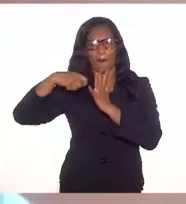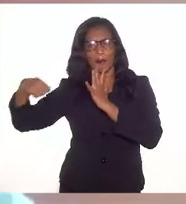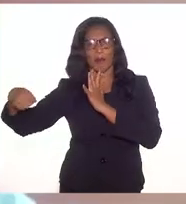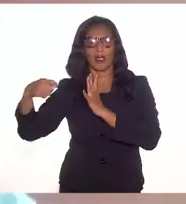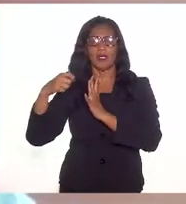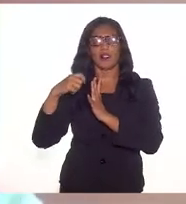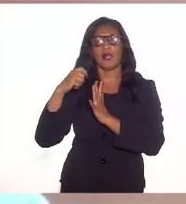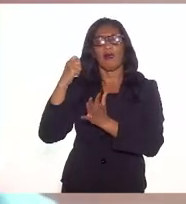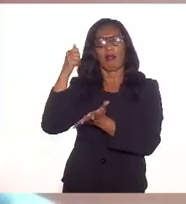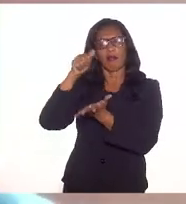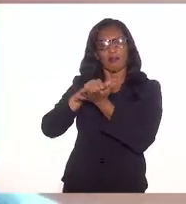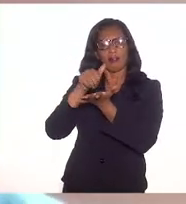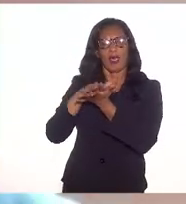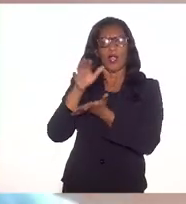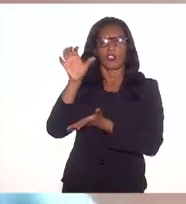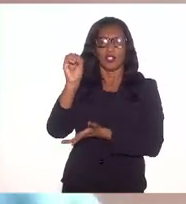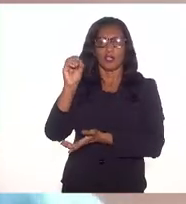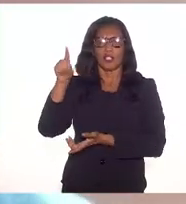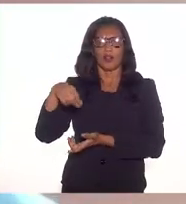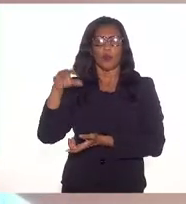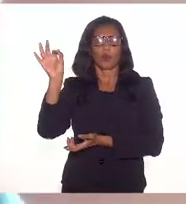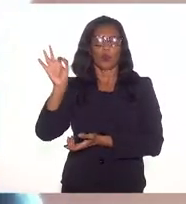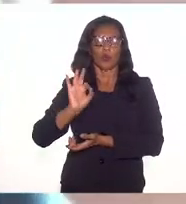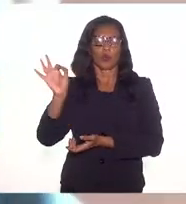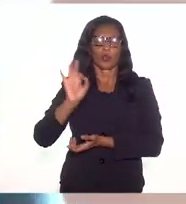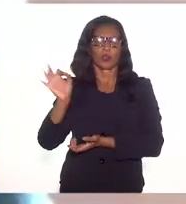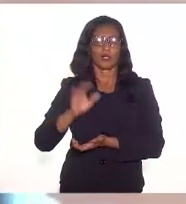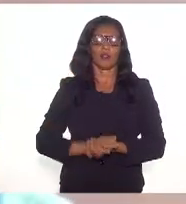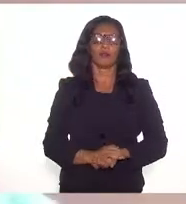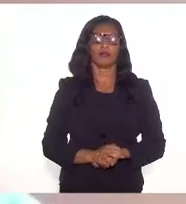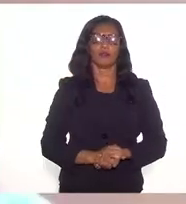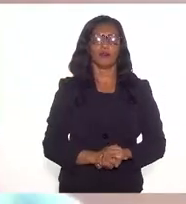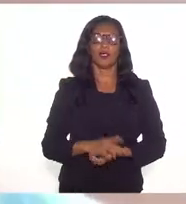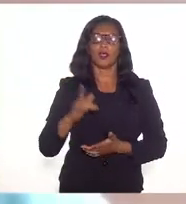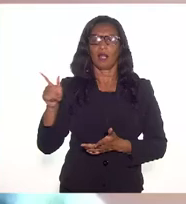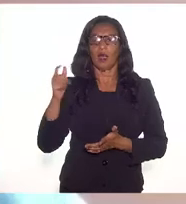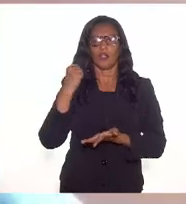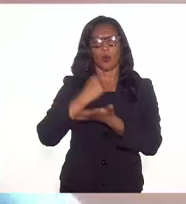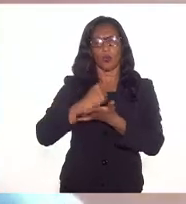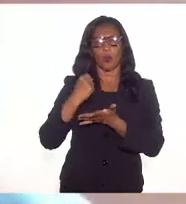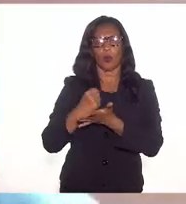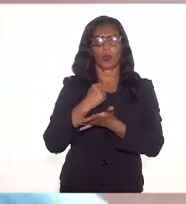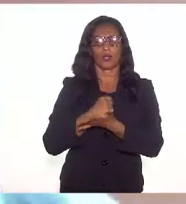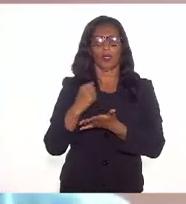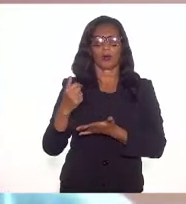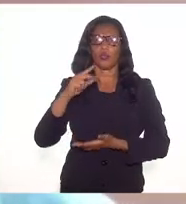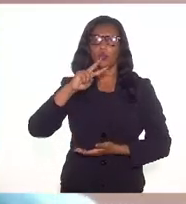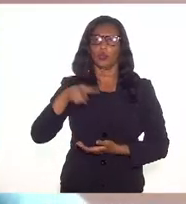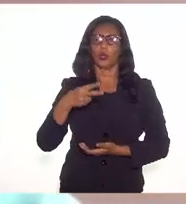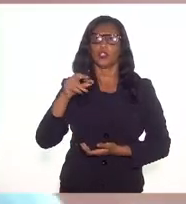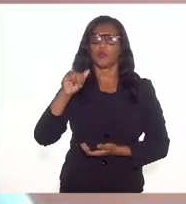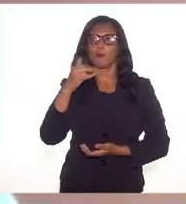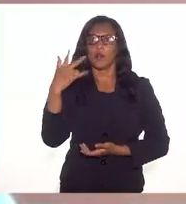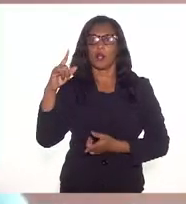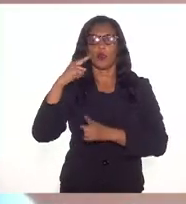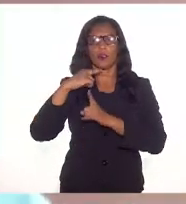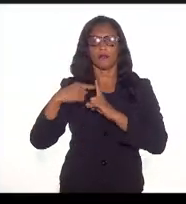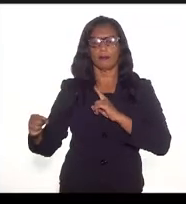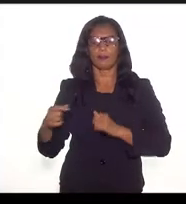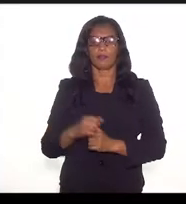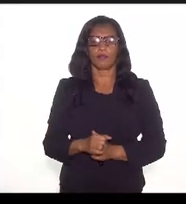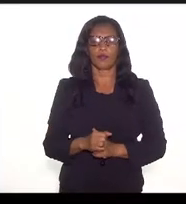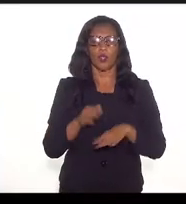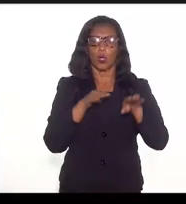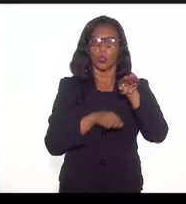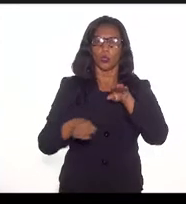partir de 0% e o crédito é limitado a R$ 20.000. E lá já fizemos 230 contratos e aproximadamente R$ 2.500.000. O Supera